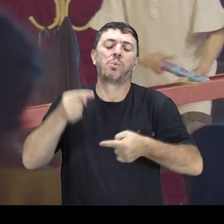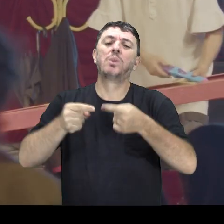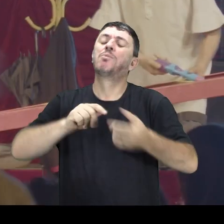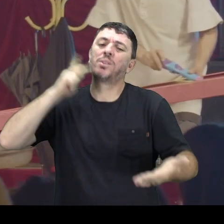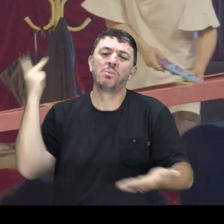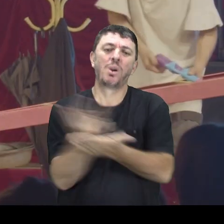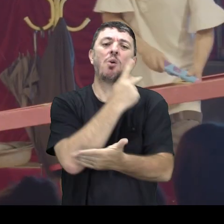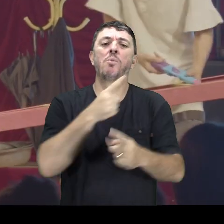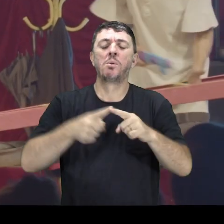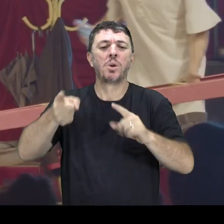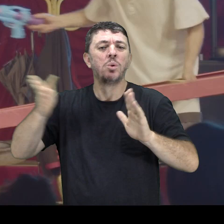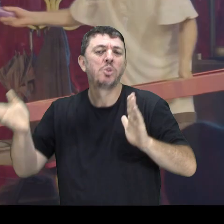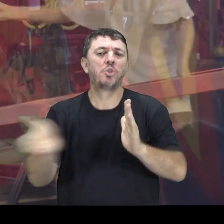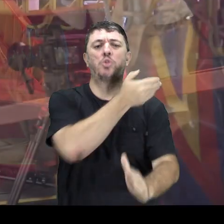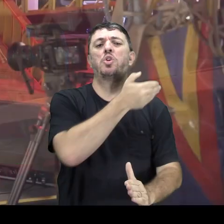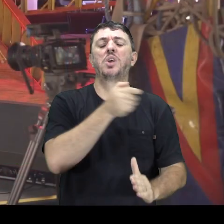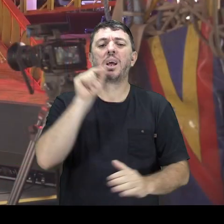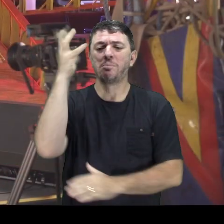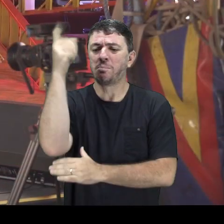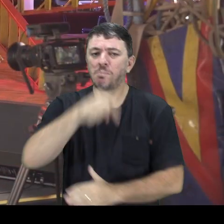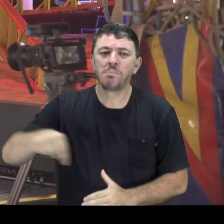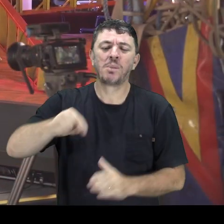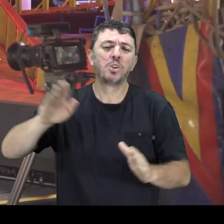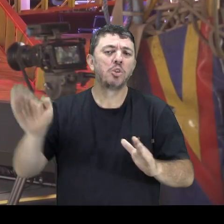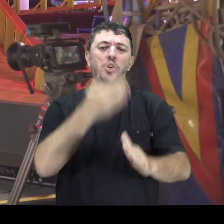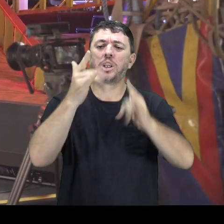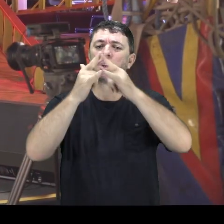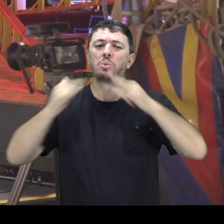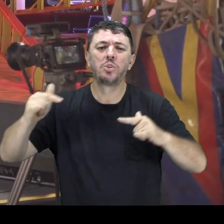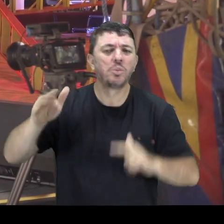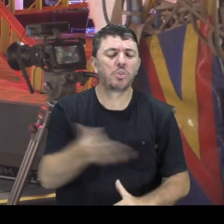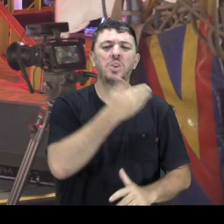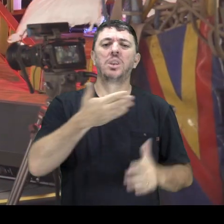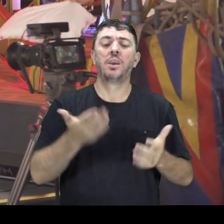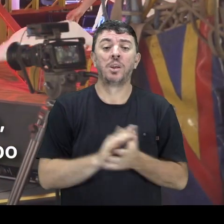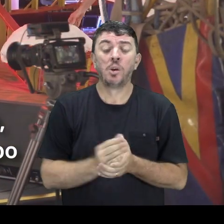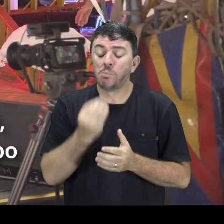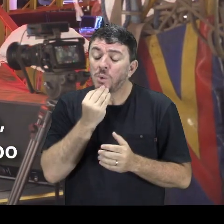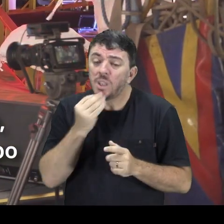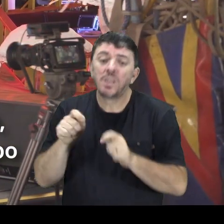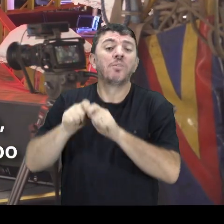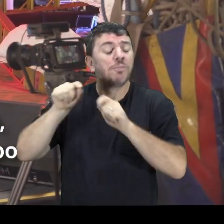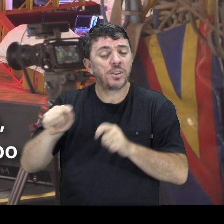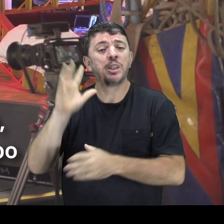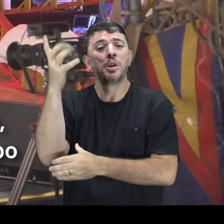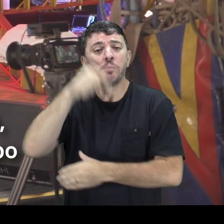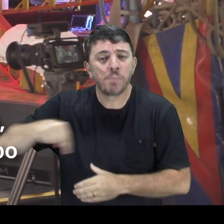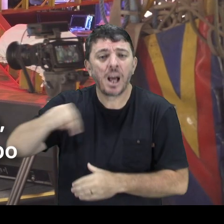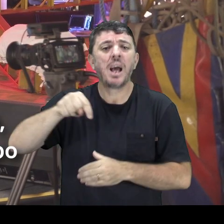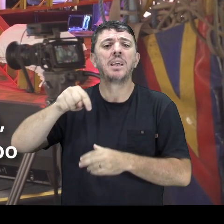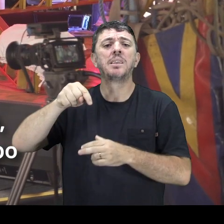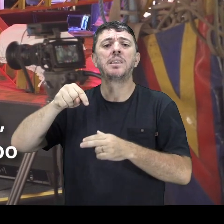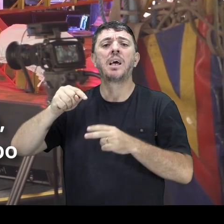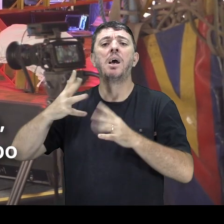em tirar de lá. Poderia ter feito a praça que fez, o parque que fez, manteria. E manteria. Felizmente, a cidade de Osasco acolheu,